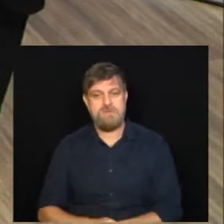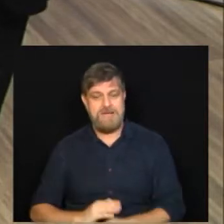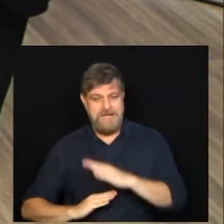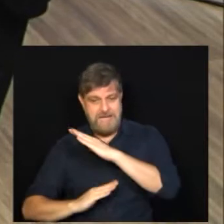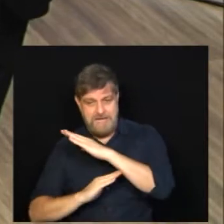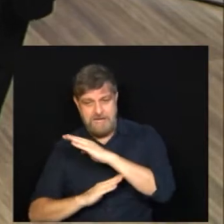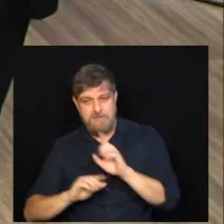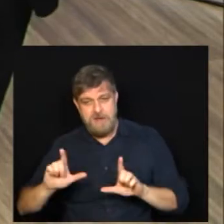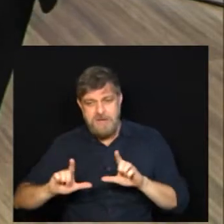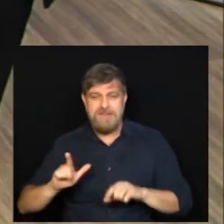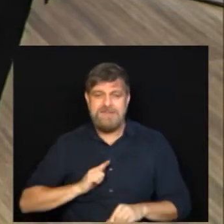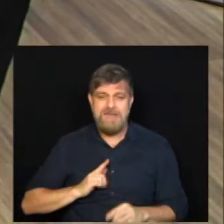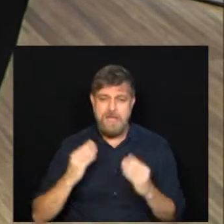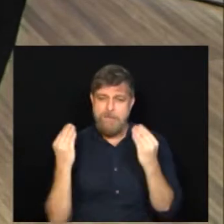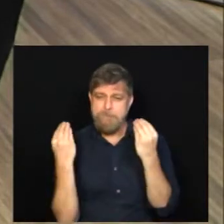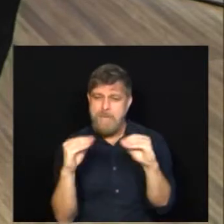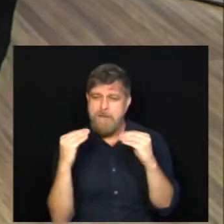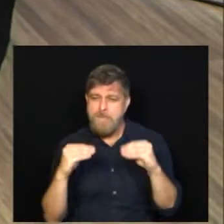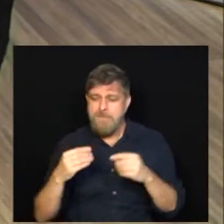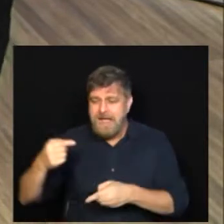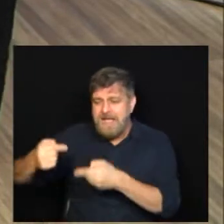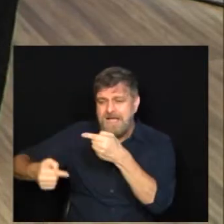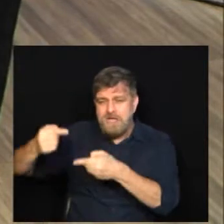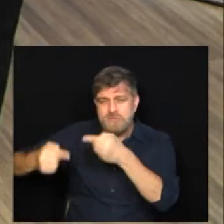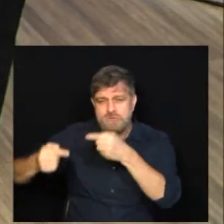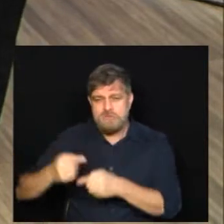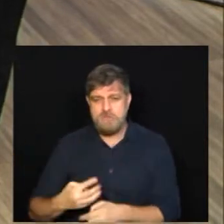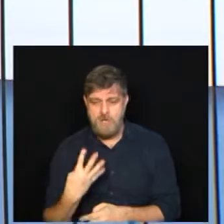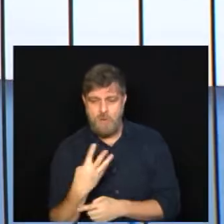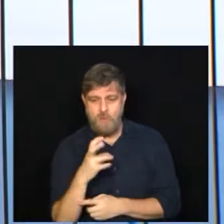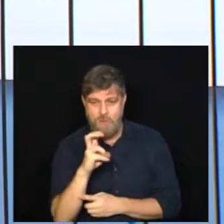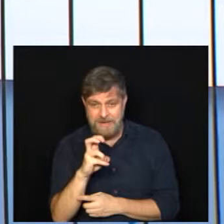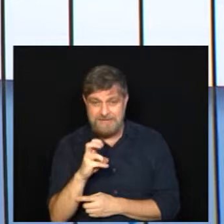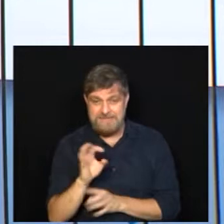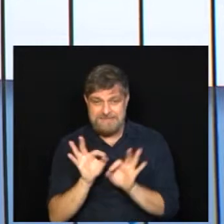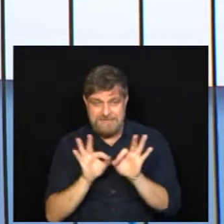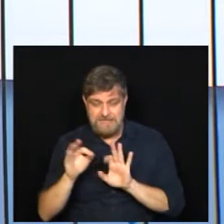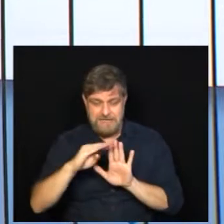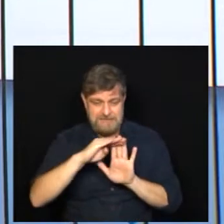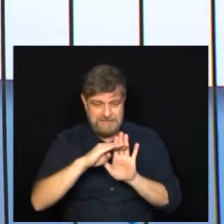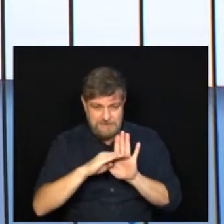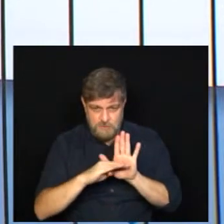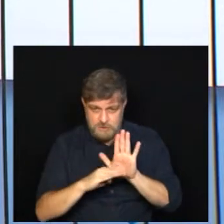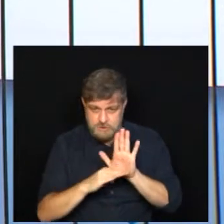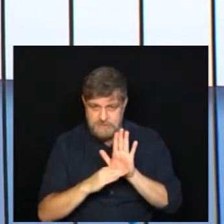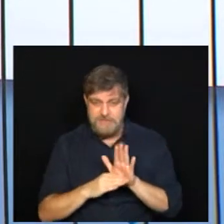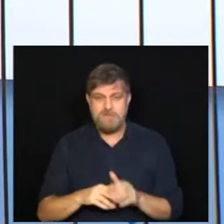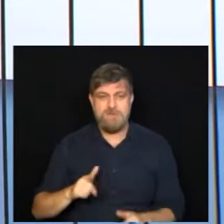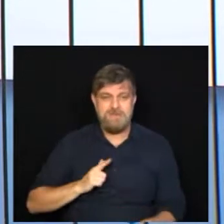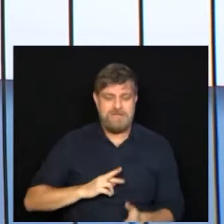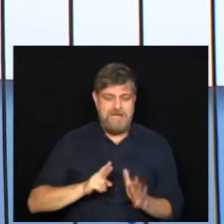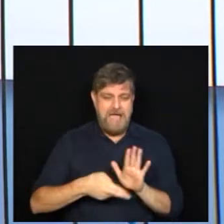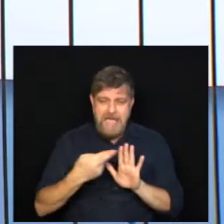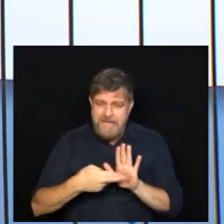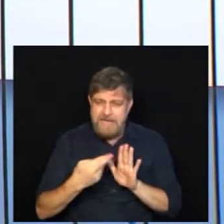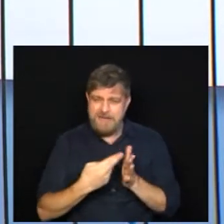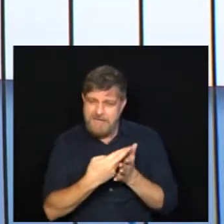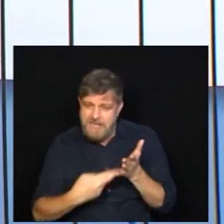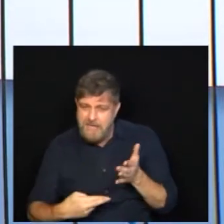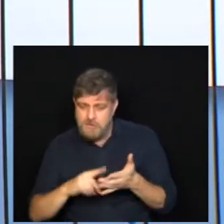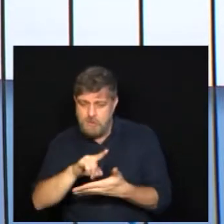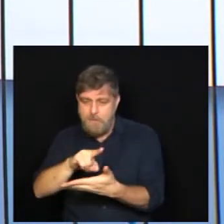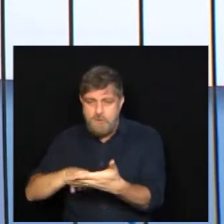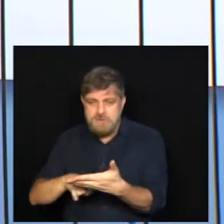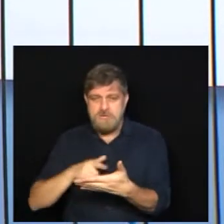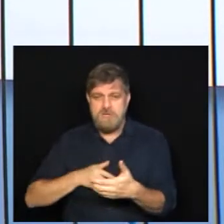Campinas, onde também você encontra as discussões dos 45 projetos e matérias que incluem requerimentos e moções